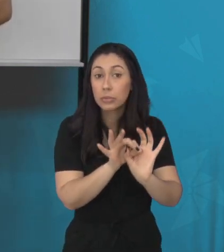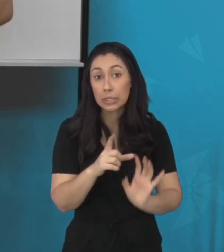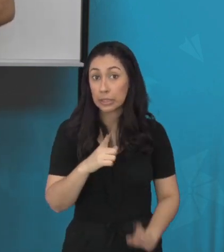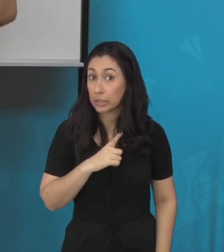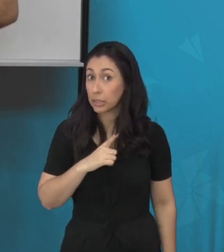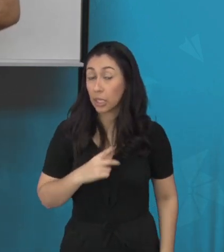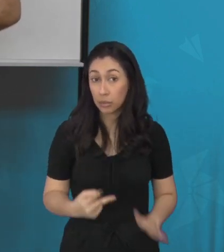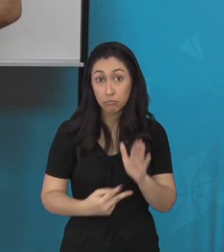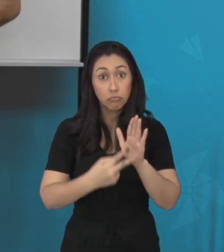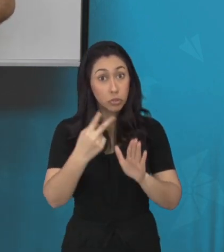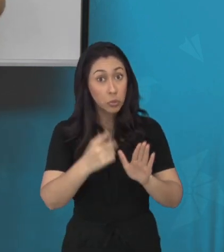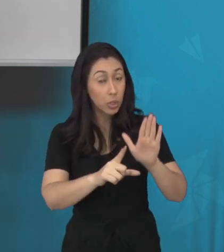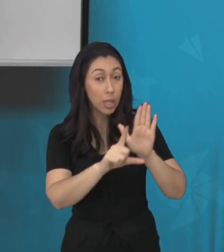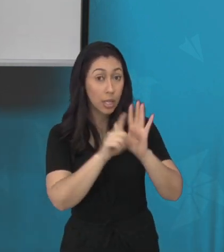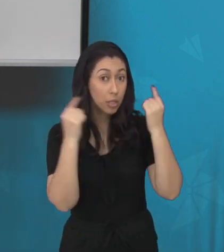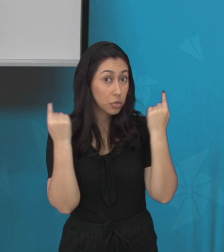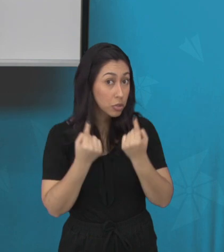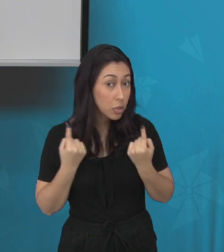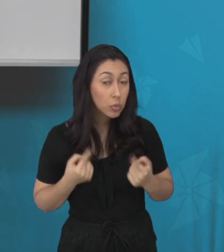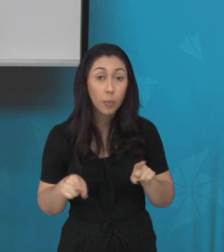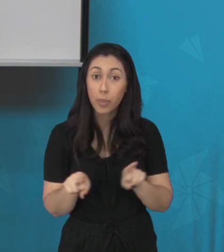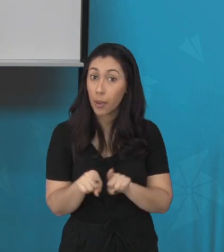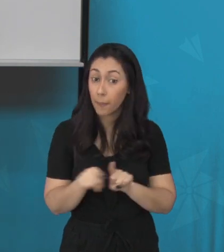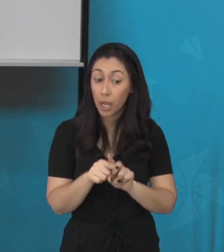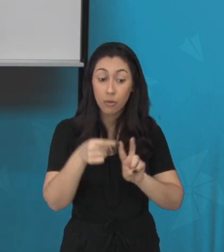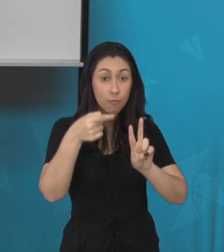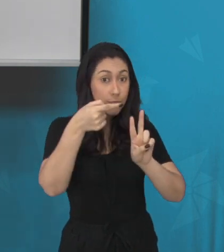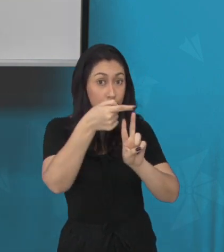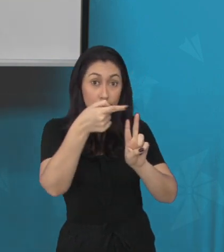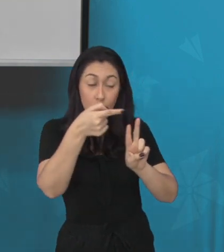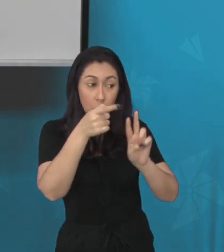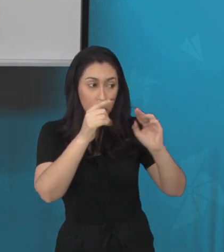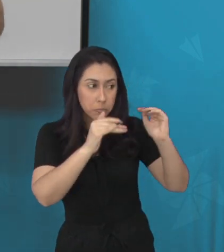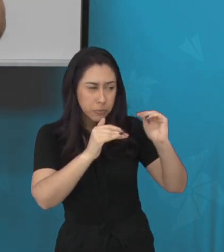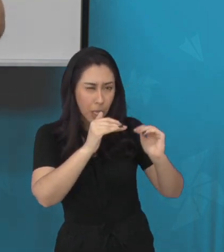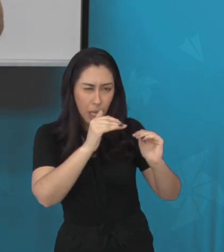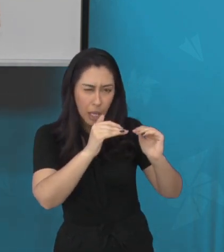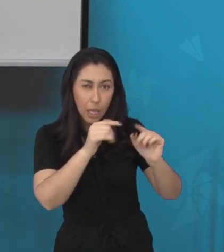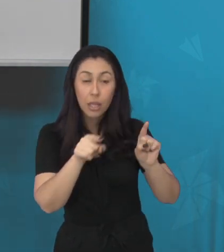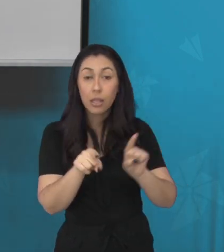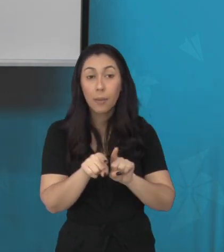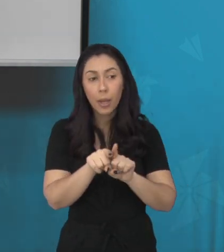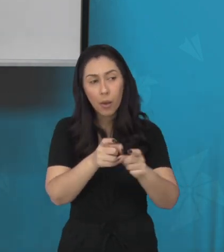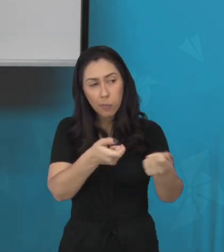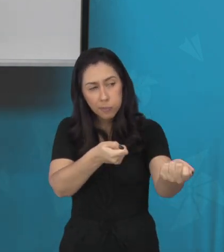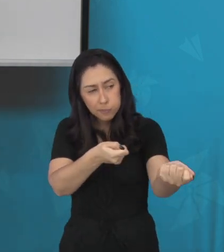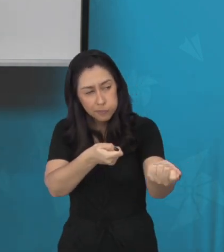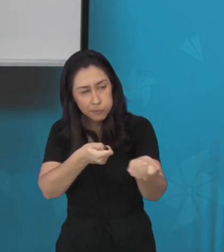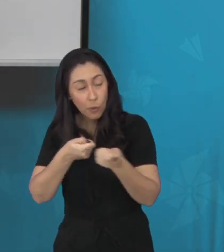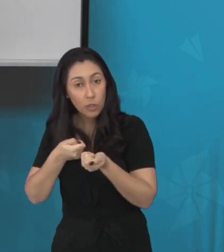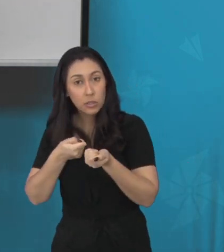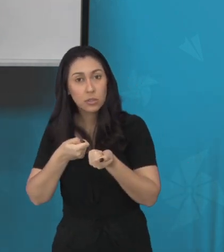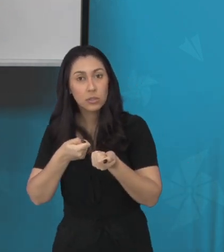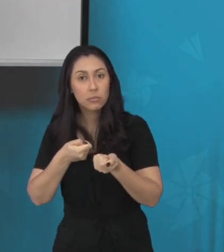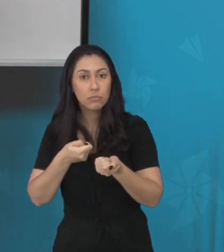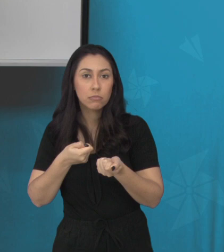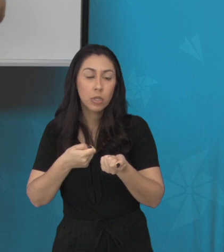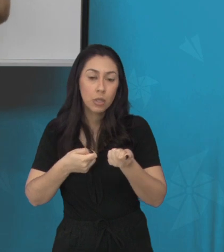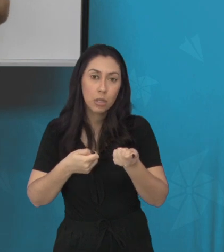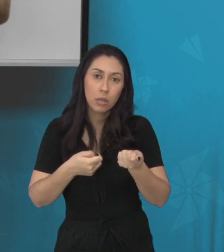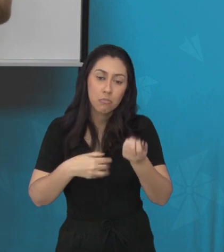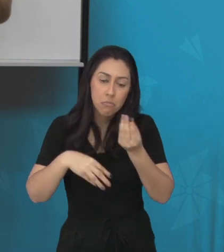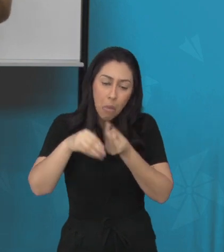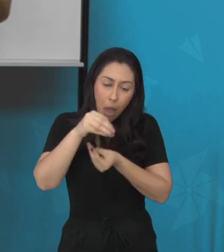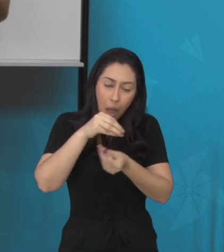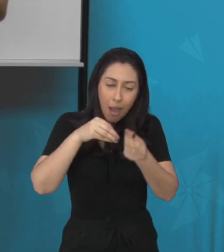Newton, a gente tem equilíbrio de vetores, a gente tem o conceito de tração aplicado num barbante e, no meio